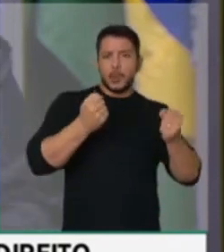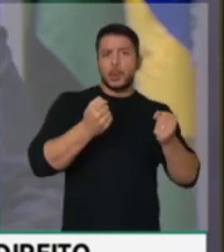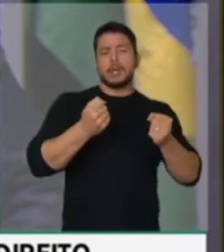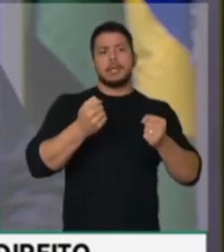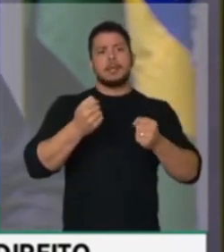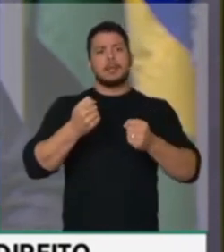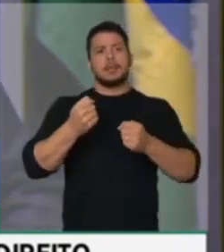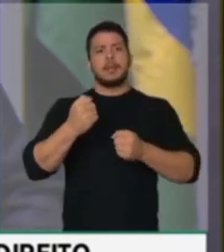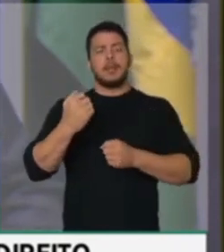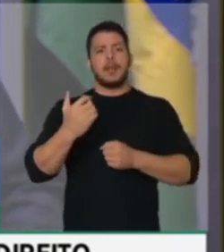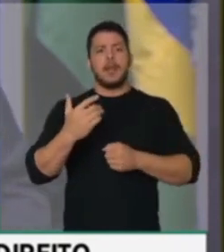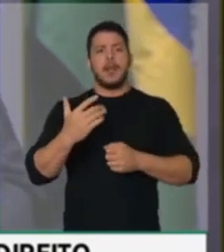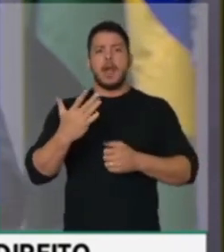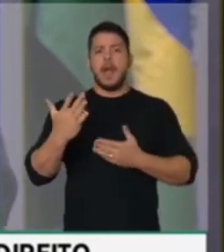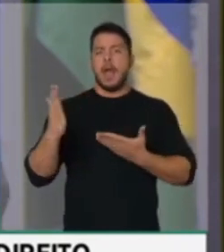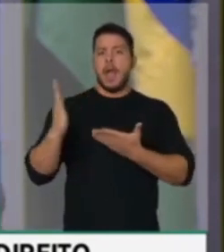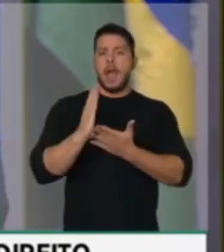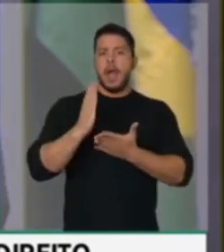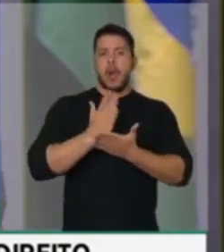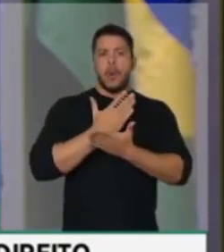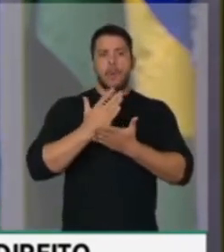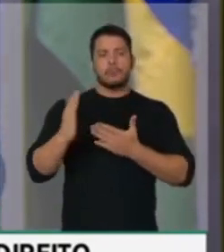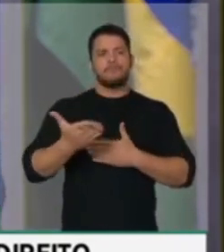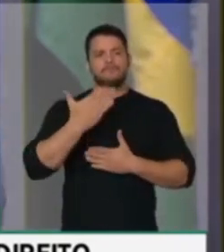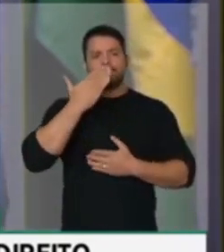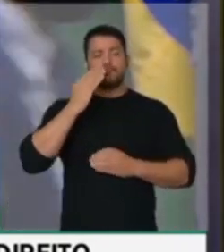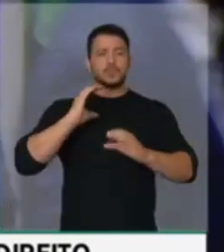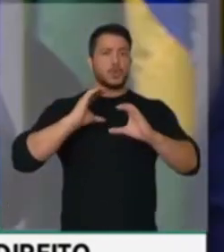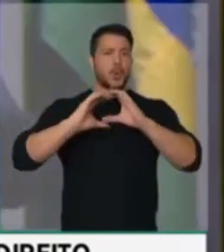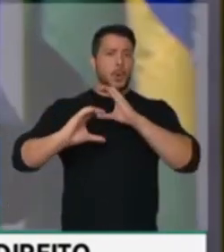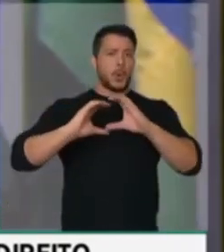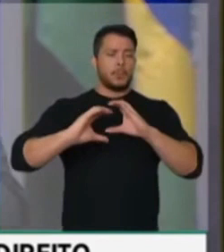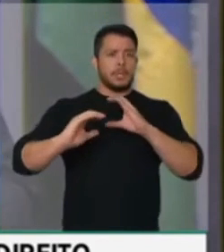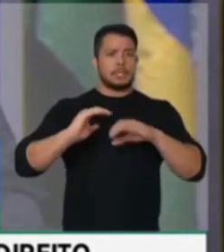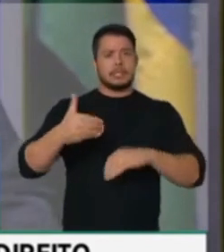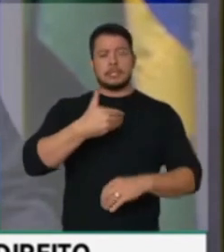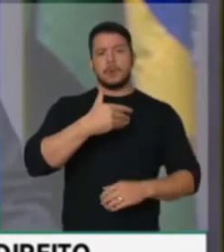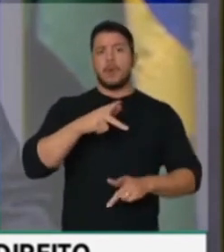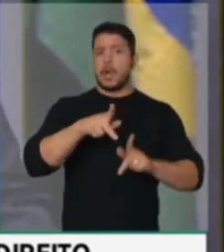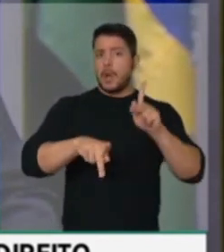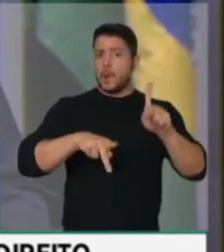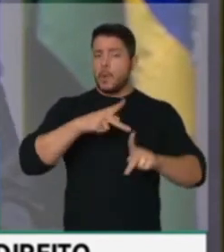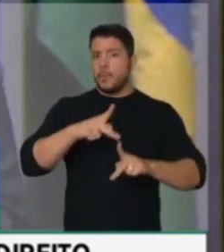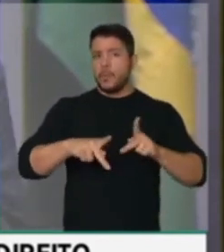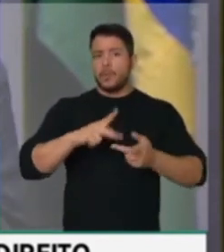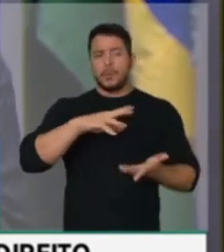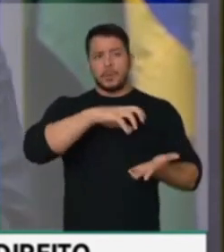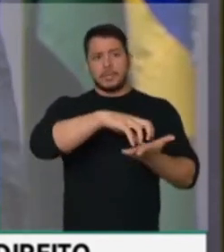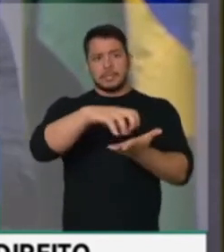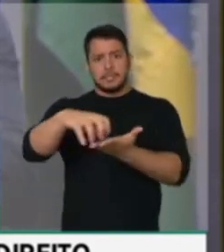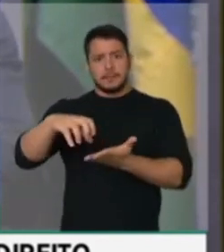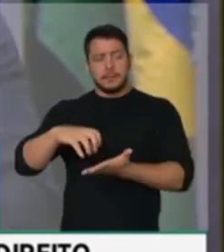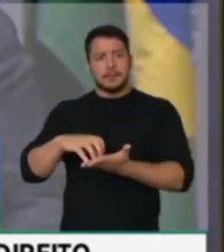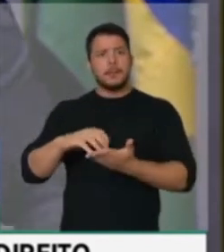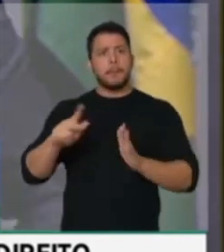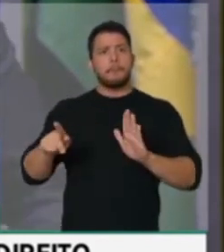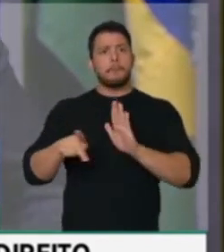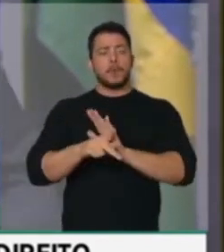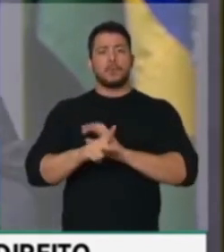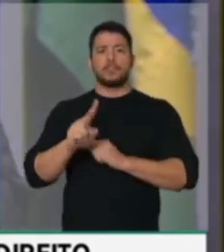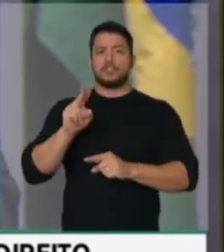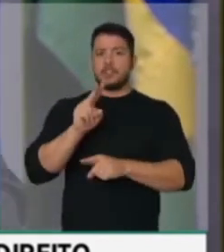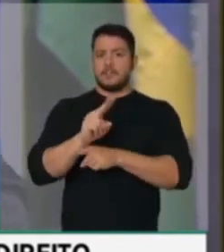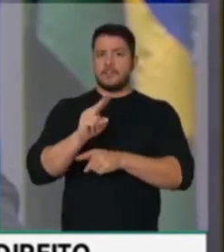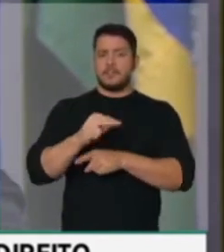de comunicação ao público, estabelecimentos, instalações ou serviços destinados à defesa nacional com o fim